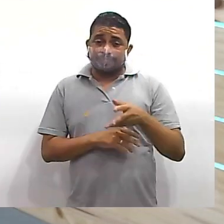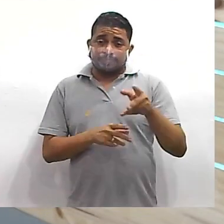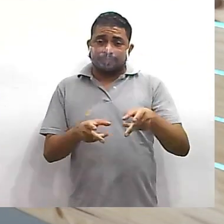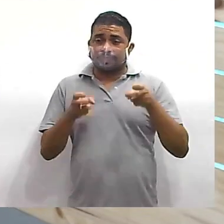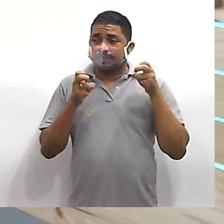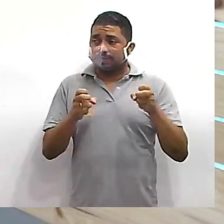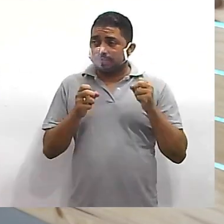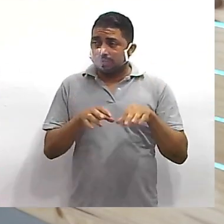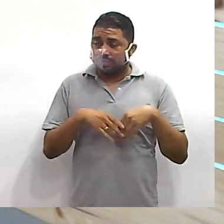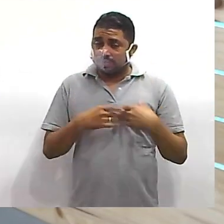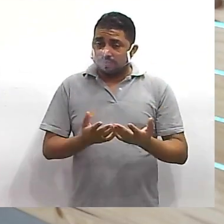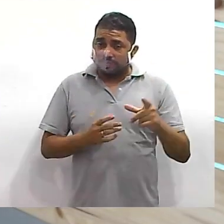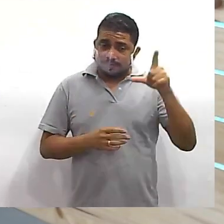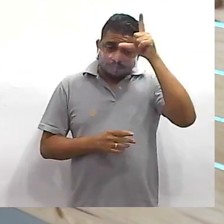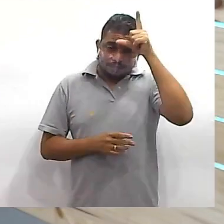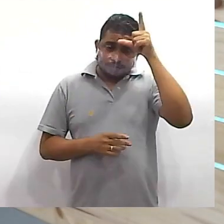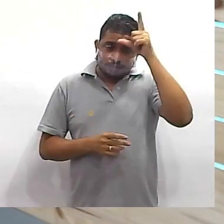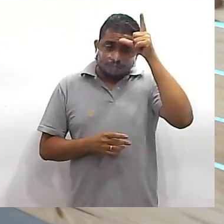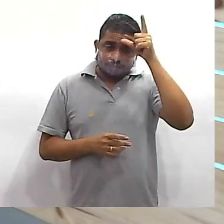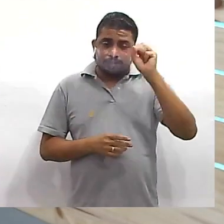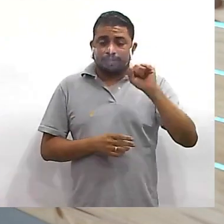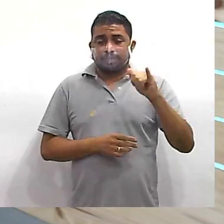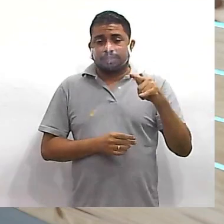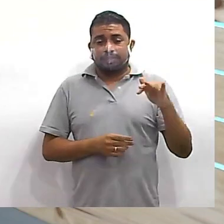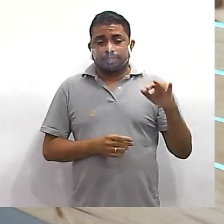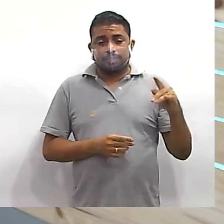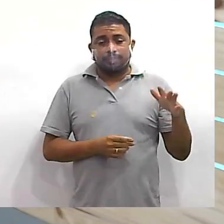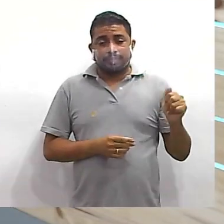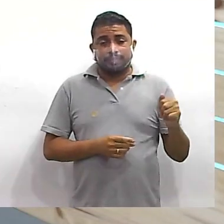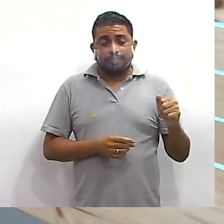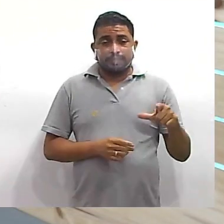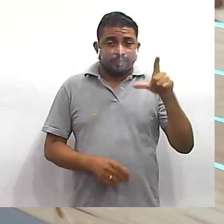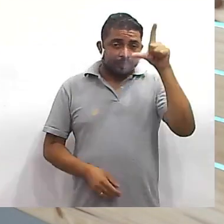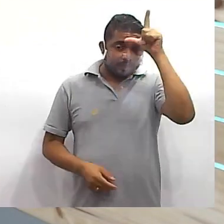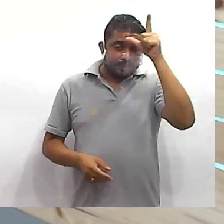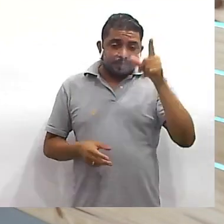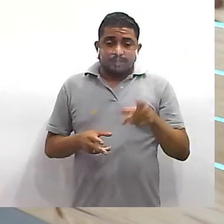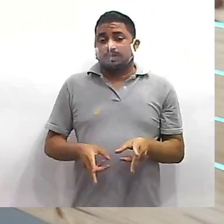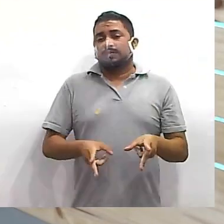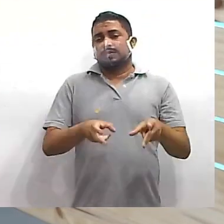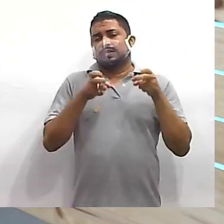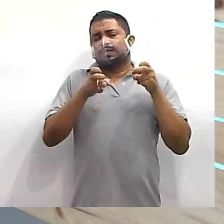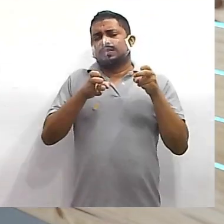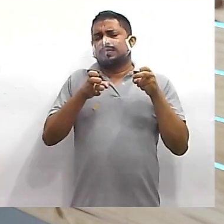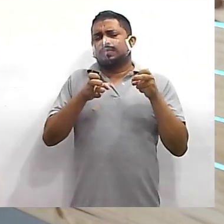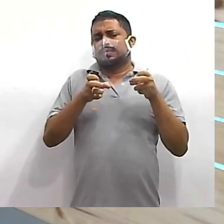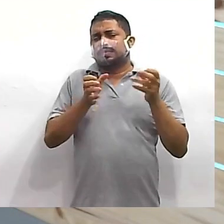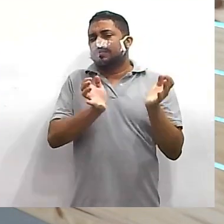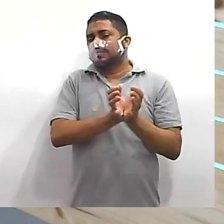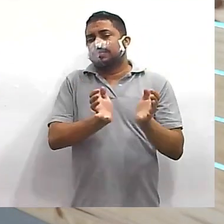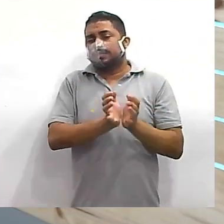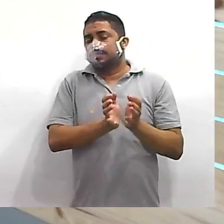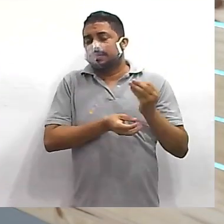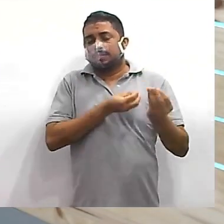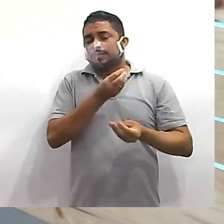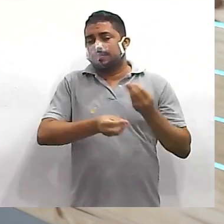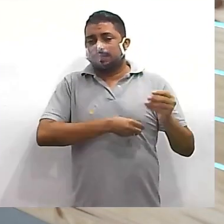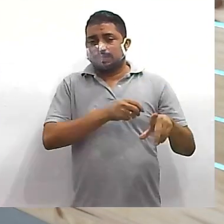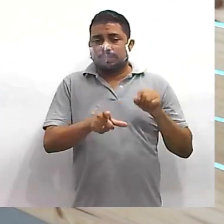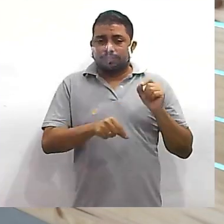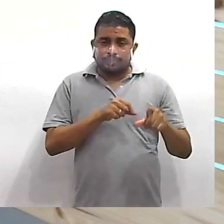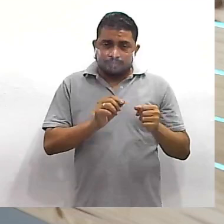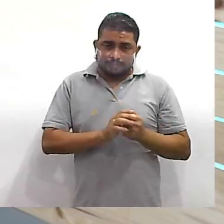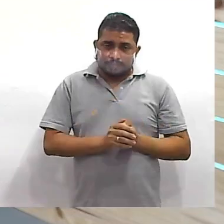né? Então, a liderança situacional é aquela em que o líder ele observa a maturidade da equipe para decidir como vai agir,